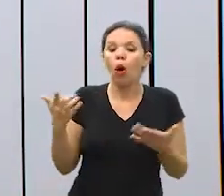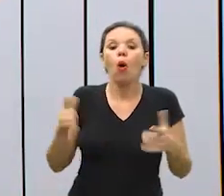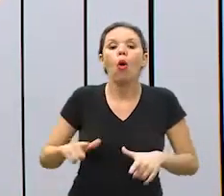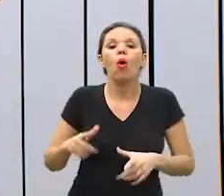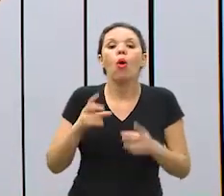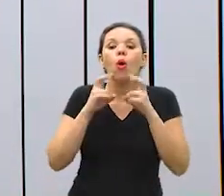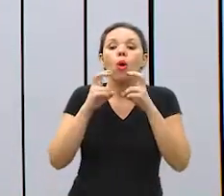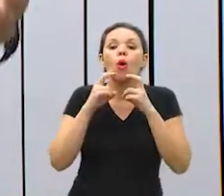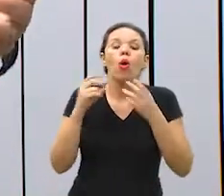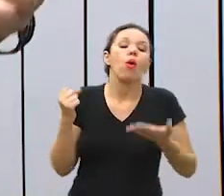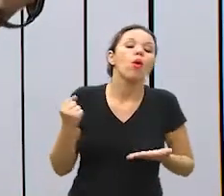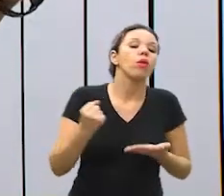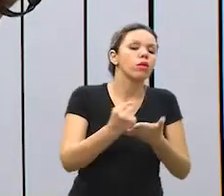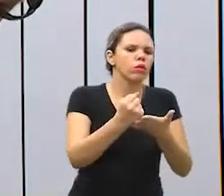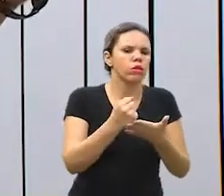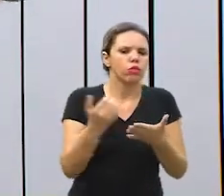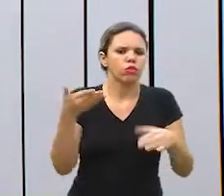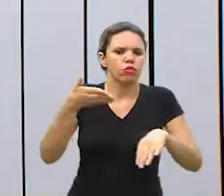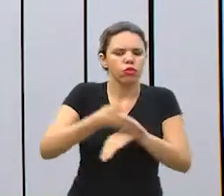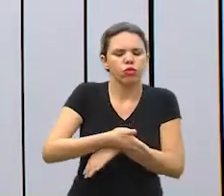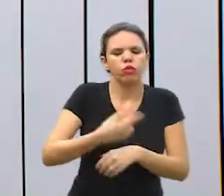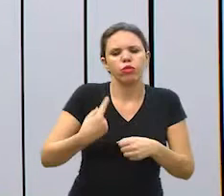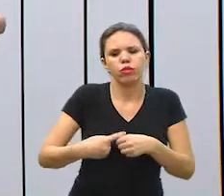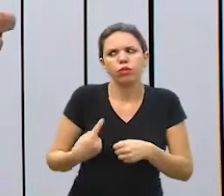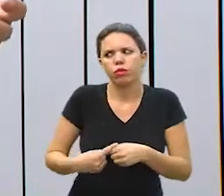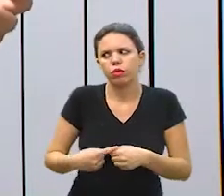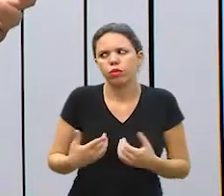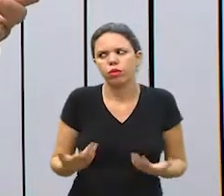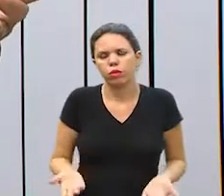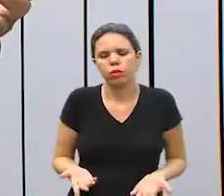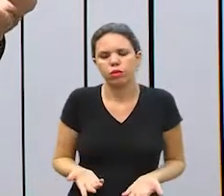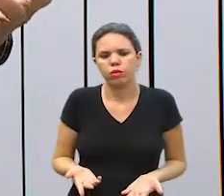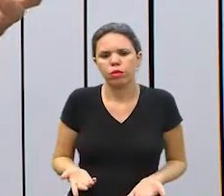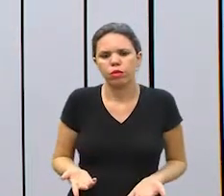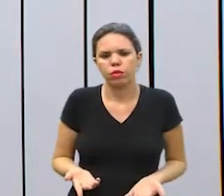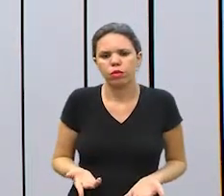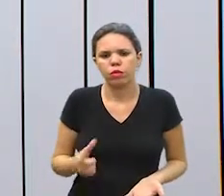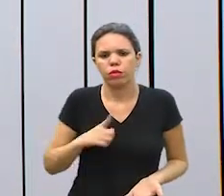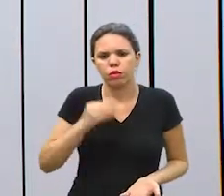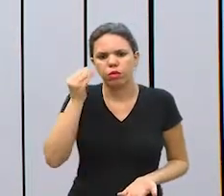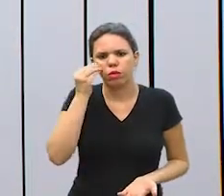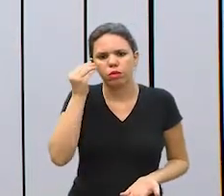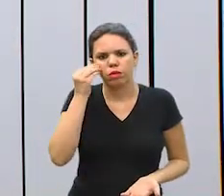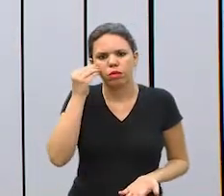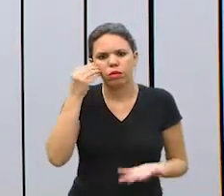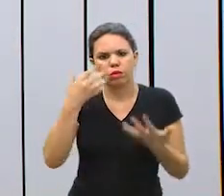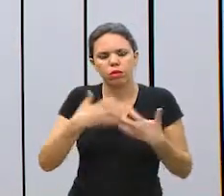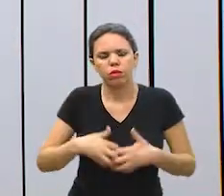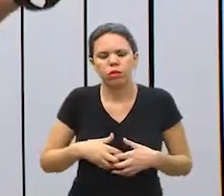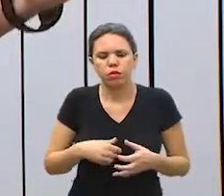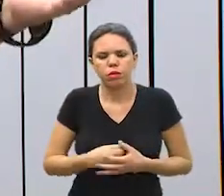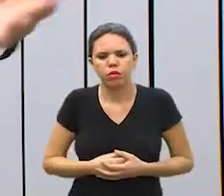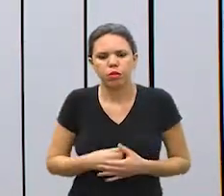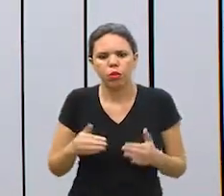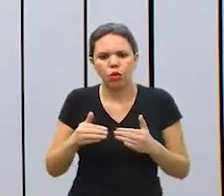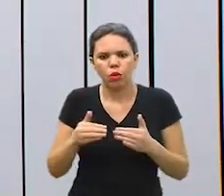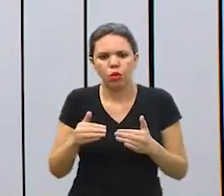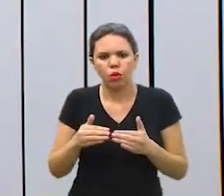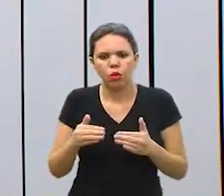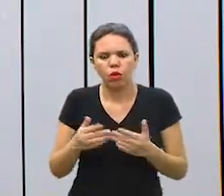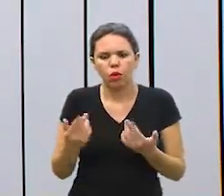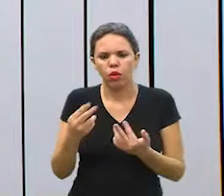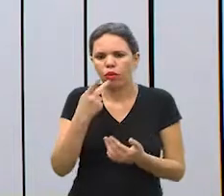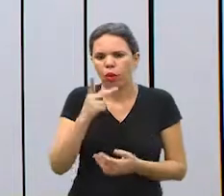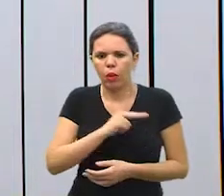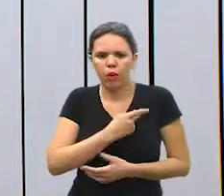se socorrer? Tudo vem para a região, para a metrópole. E nós estamos tentando, Cecílio, eu concordo com o senhor, que nem o